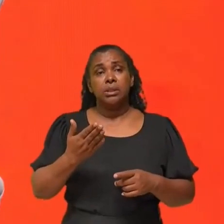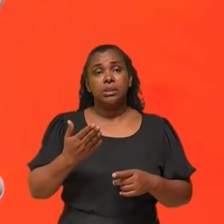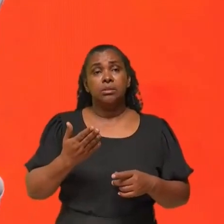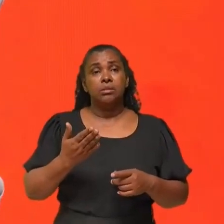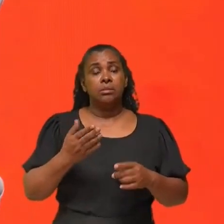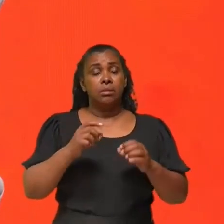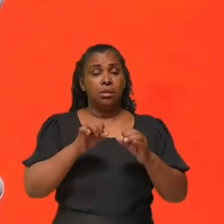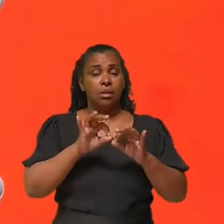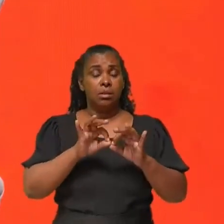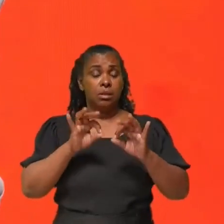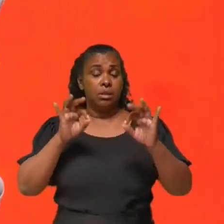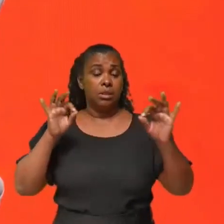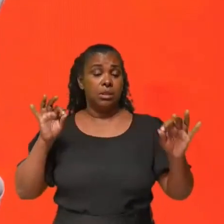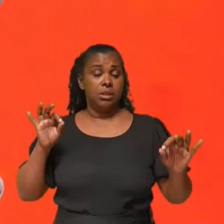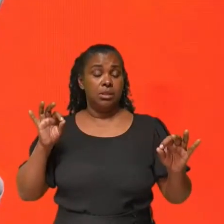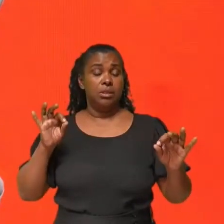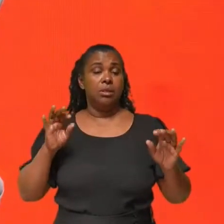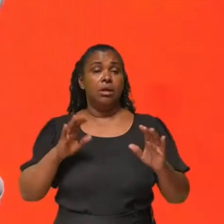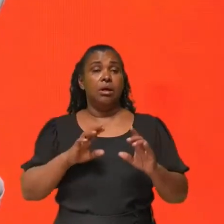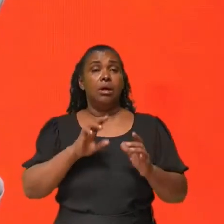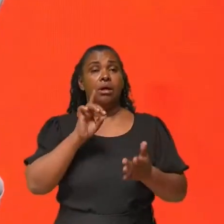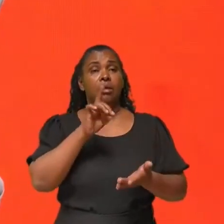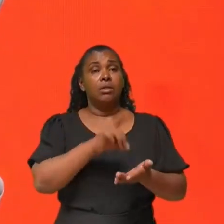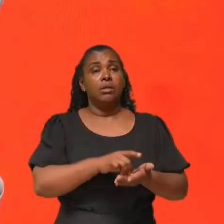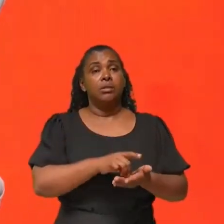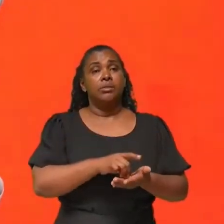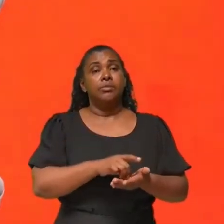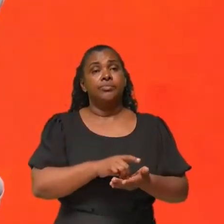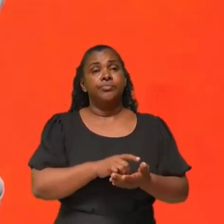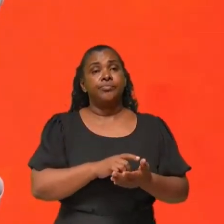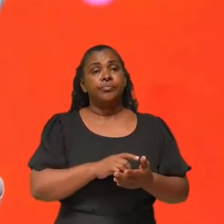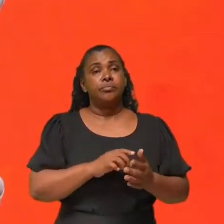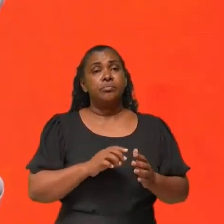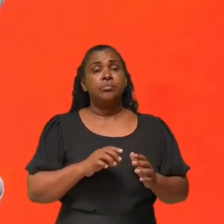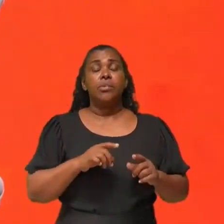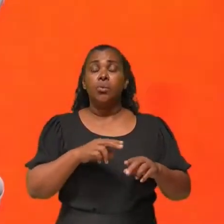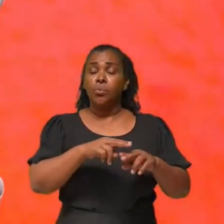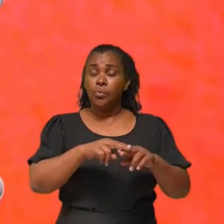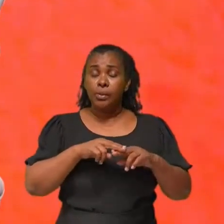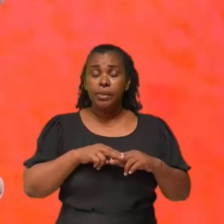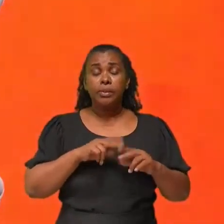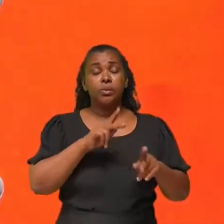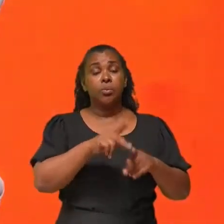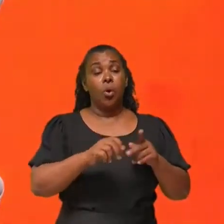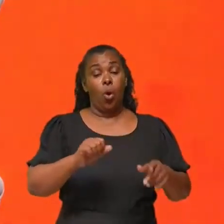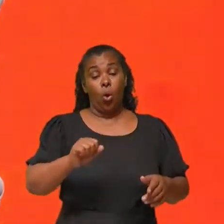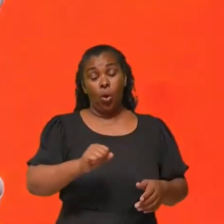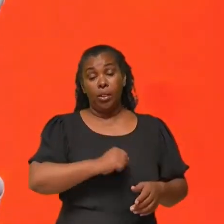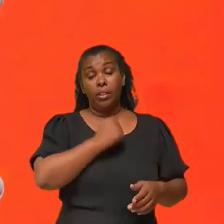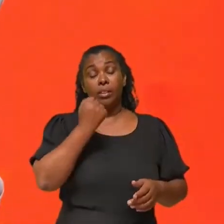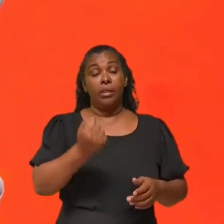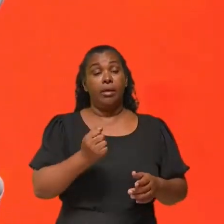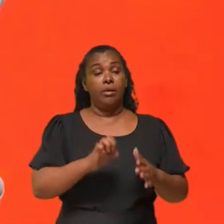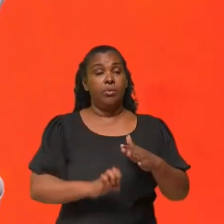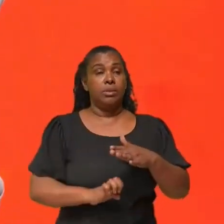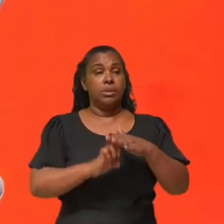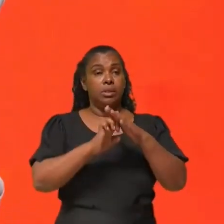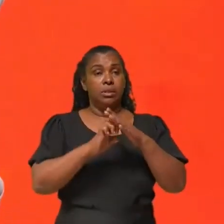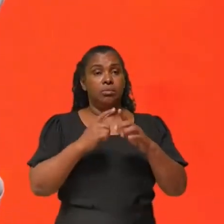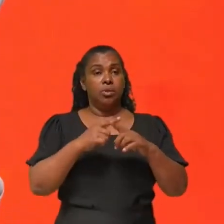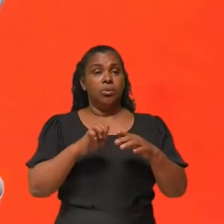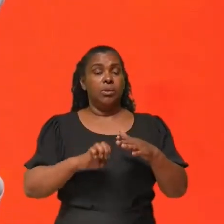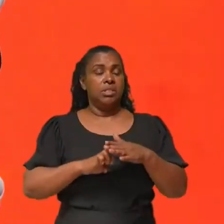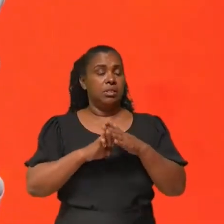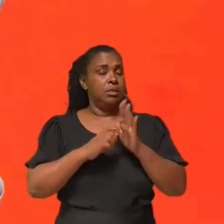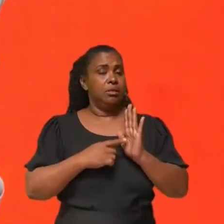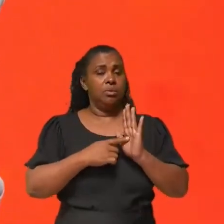que essas pesquisas mostram, ele odeia o Estado, porque o Estado não ajuda, o Estado não conversa. O Estado não presta conta, o Estado não explica, o Estado